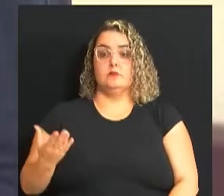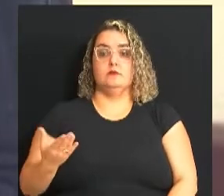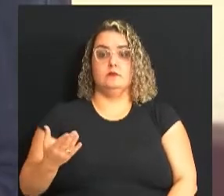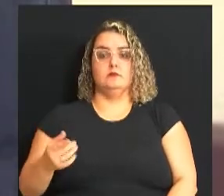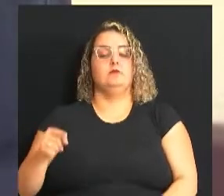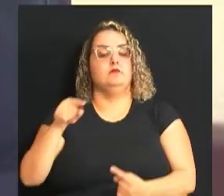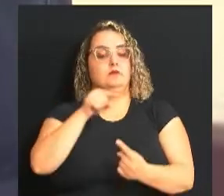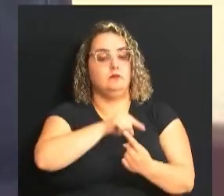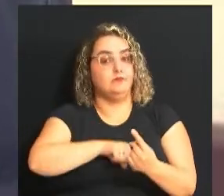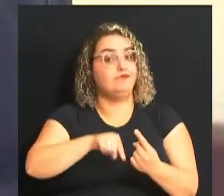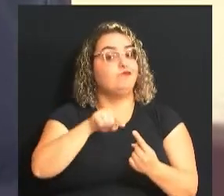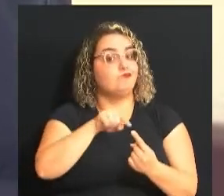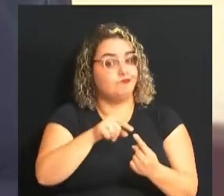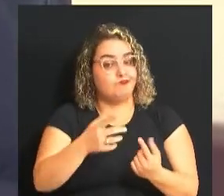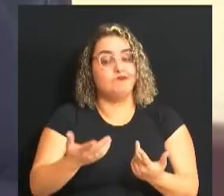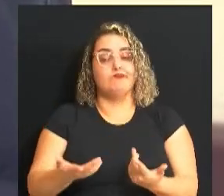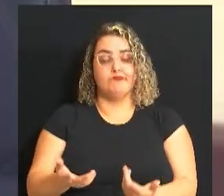alvos, né,